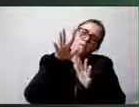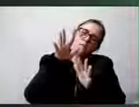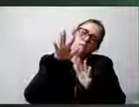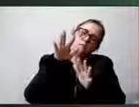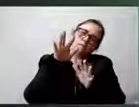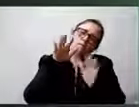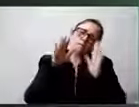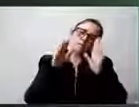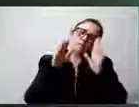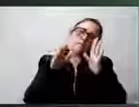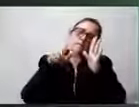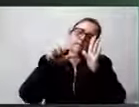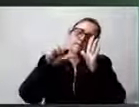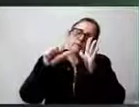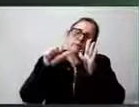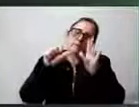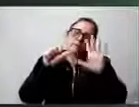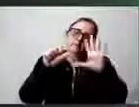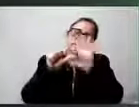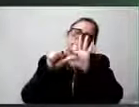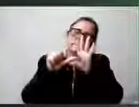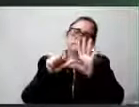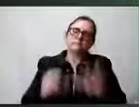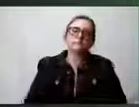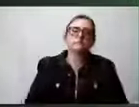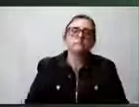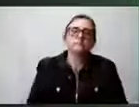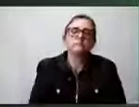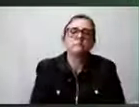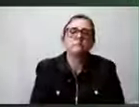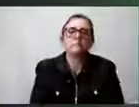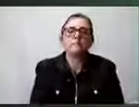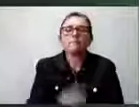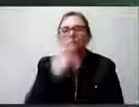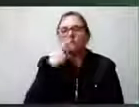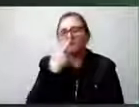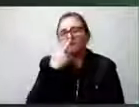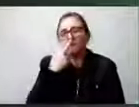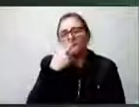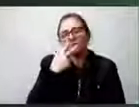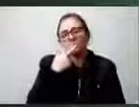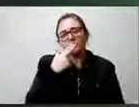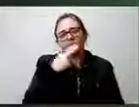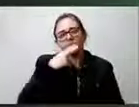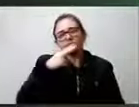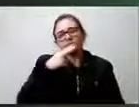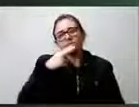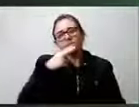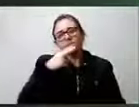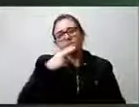para dentro. Vamos fazer como uma espécie de pseudo-alavanca para